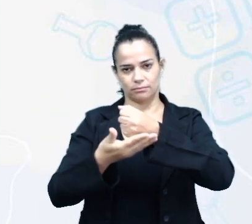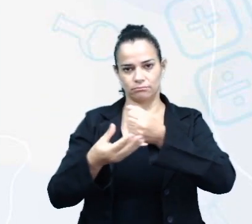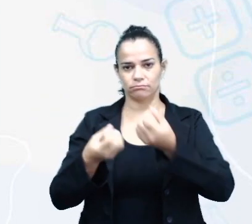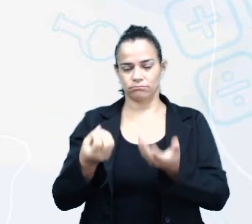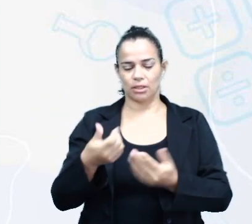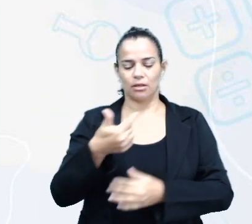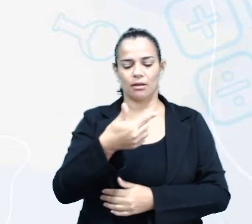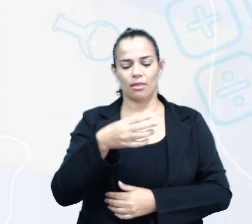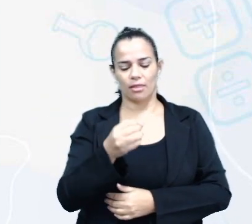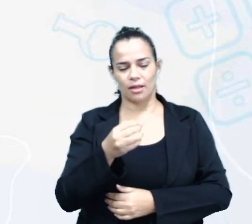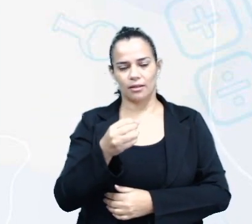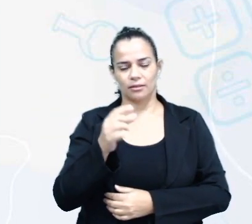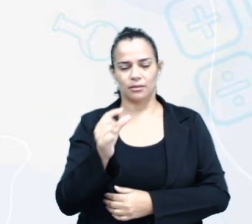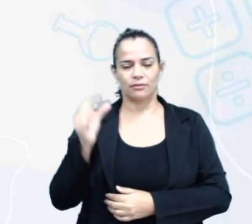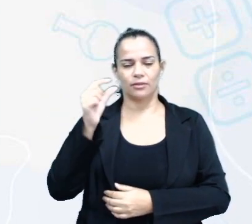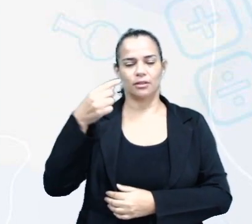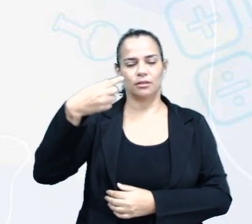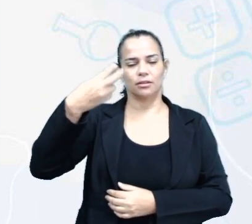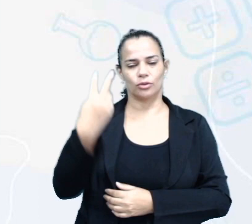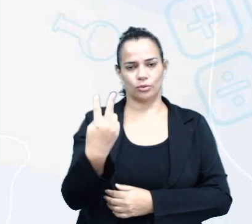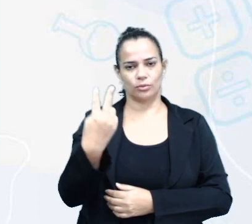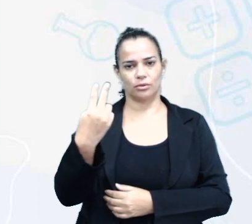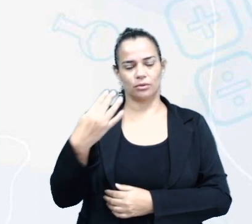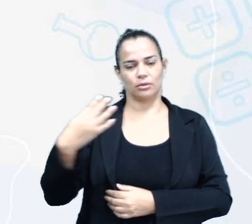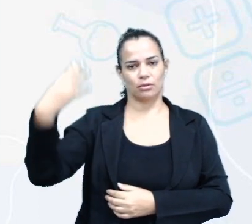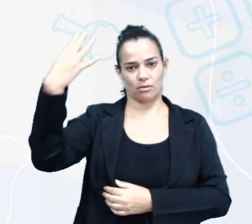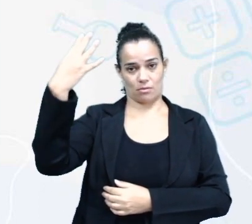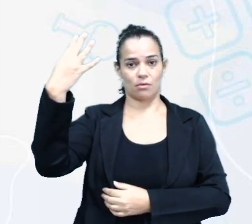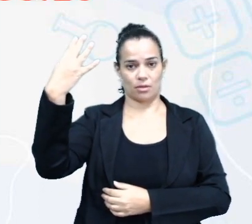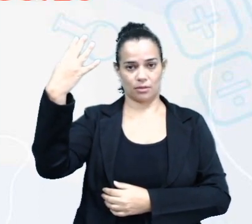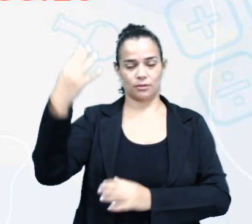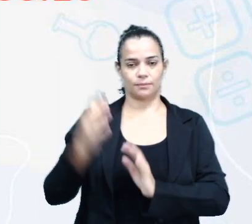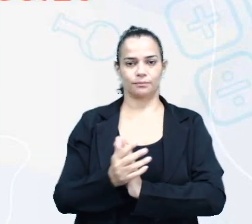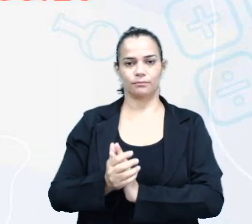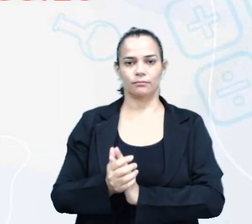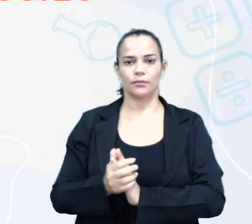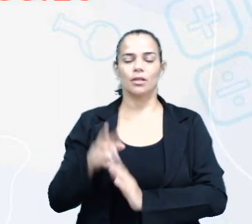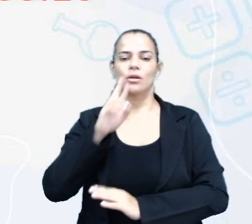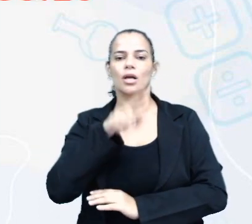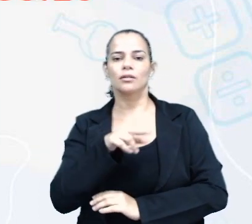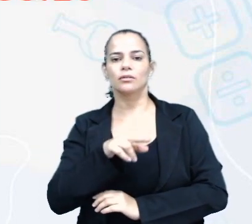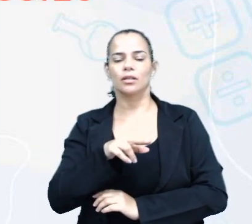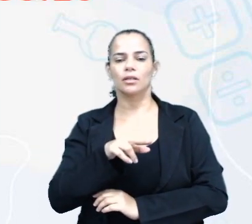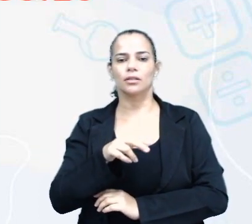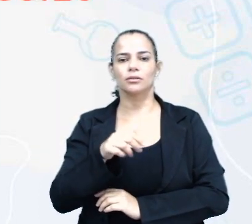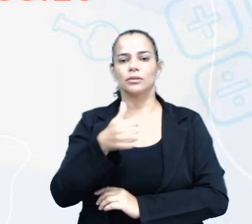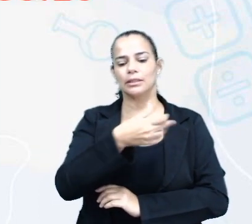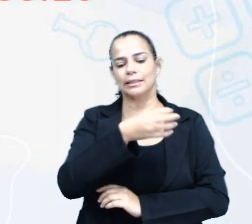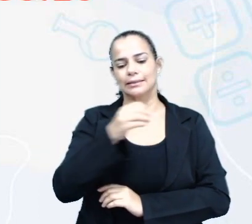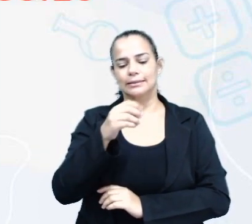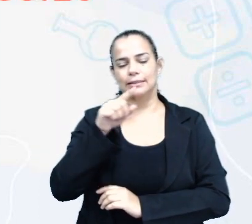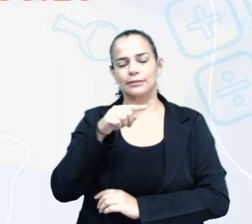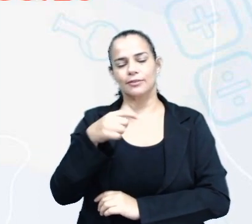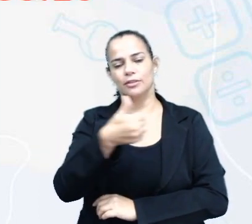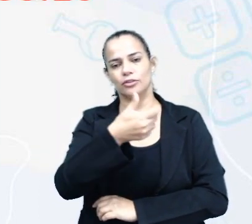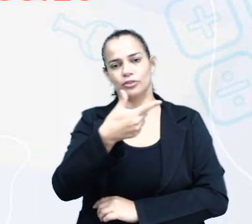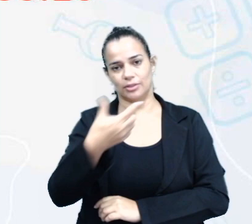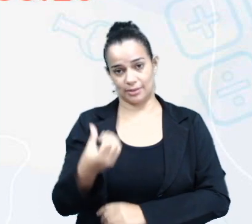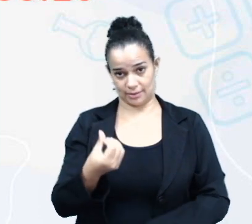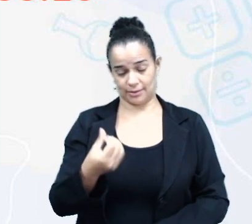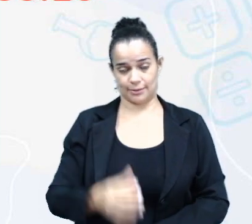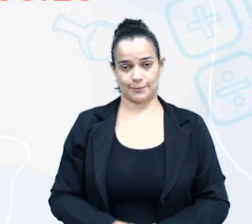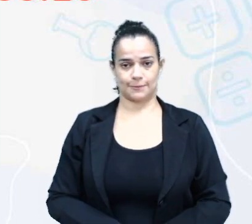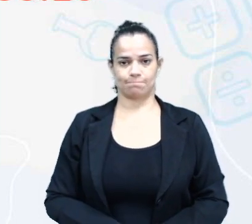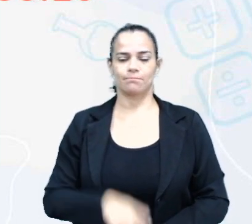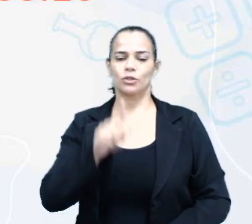10 elevado a 2 vezes 4 elevado a 2, que vai dar 100 vezes 16. Multiplicar 100 vezes